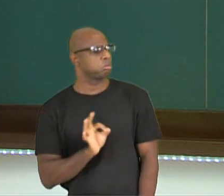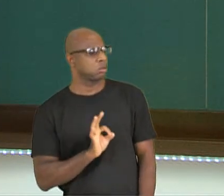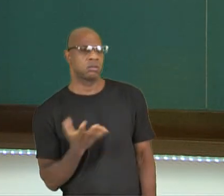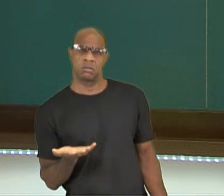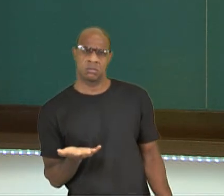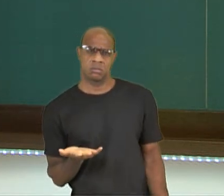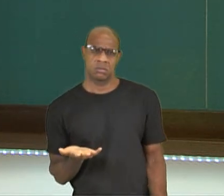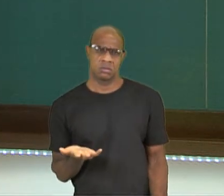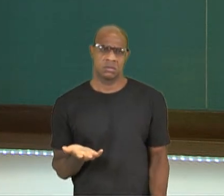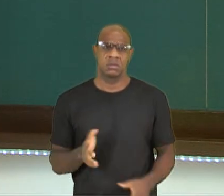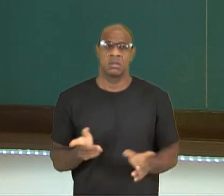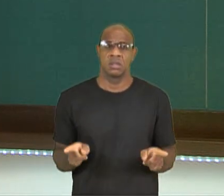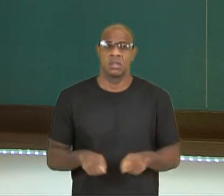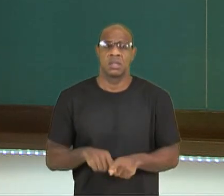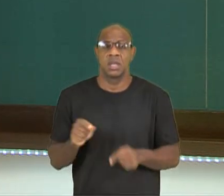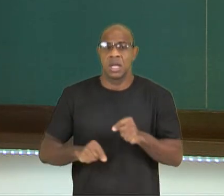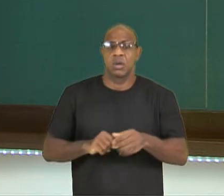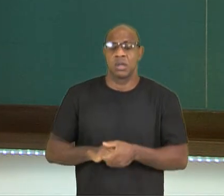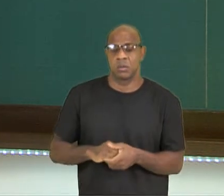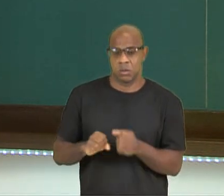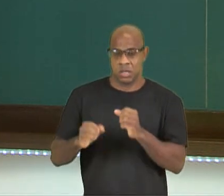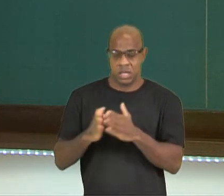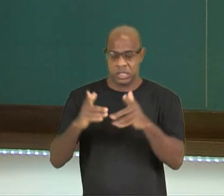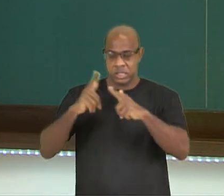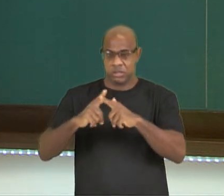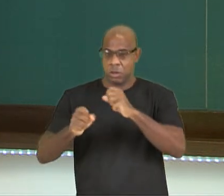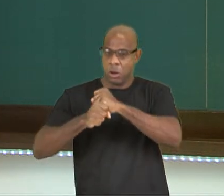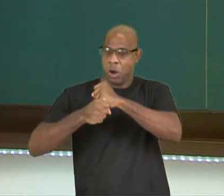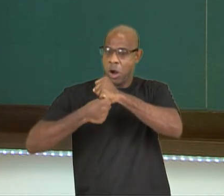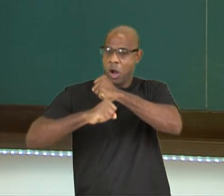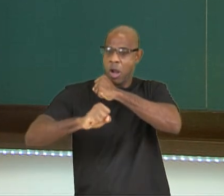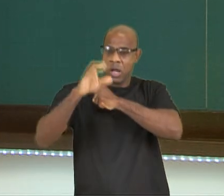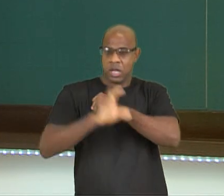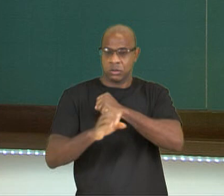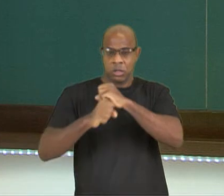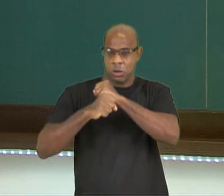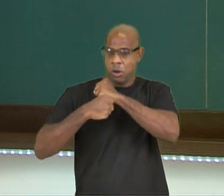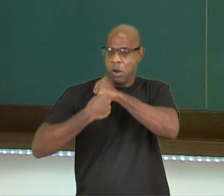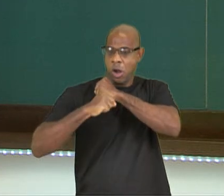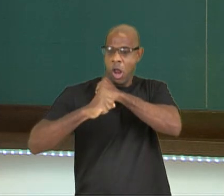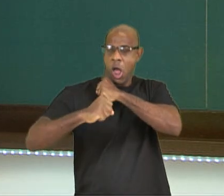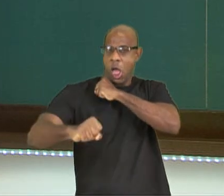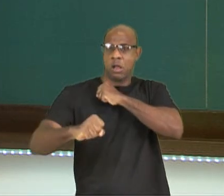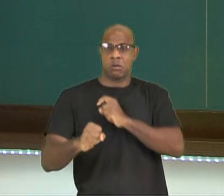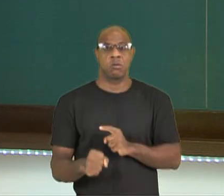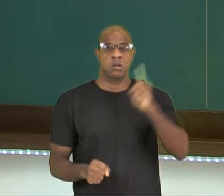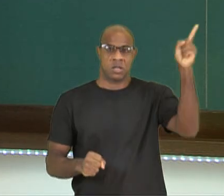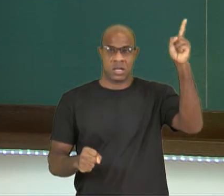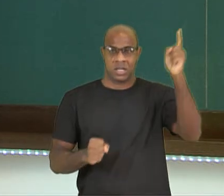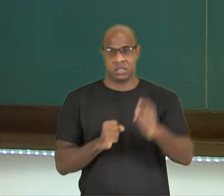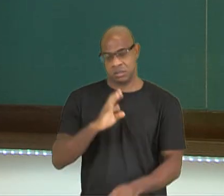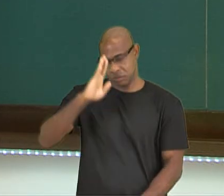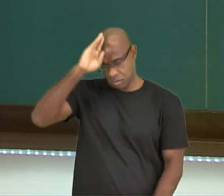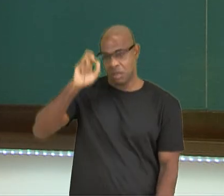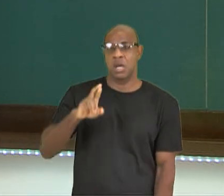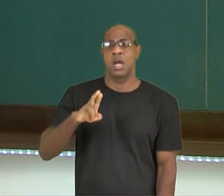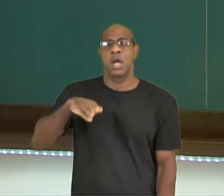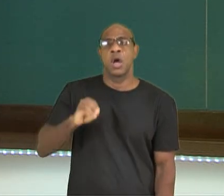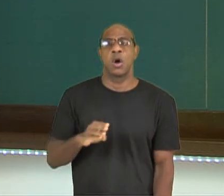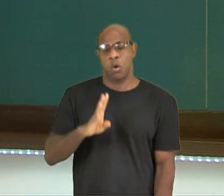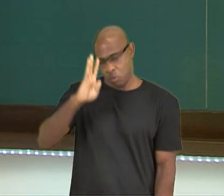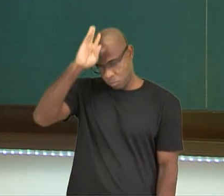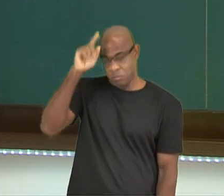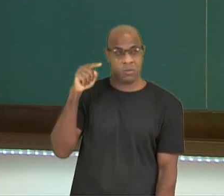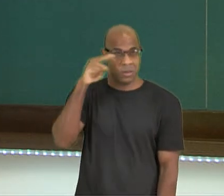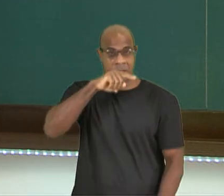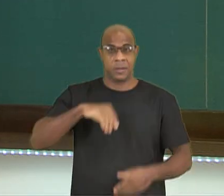mas o Vaticano é o maior templo, religioso do mundo até hoje, É um complexo,